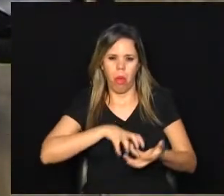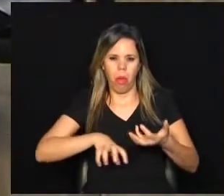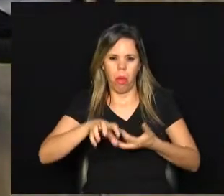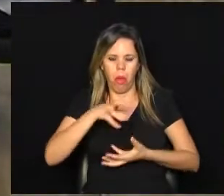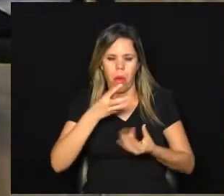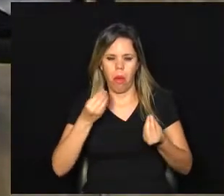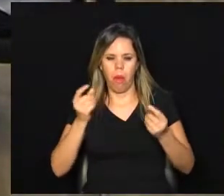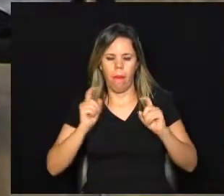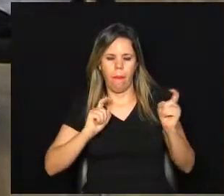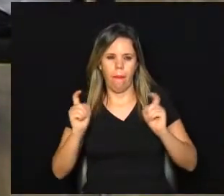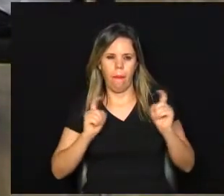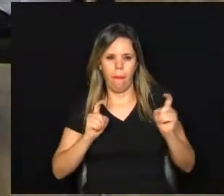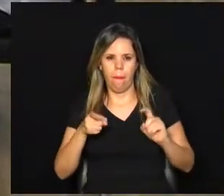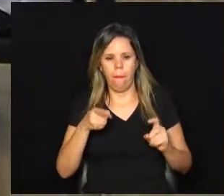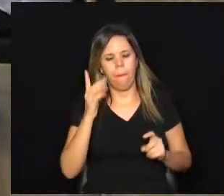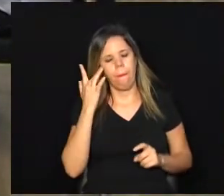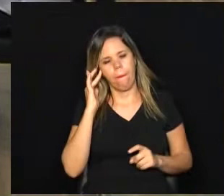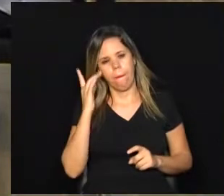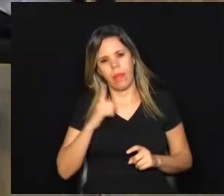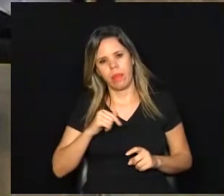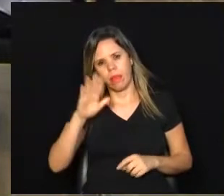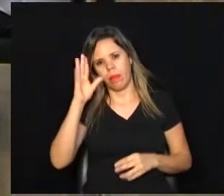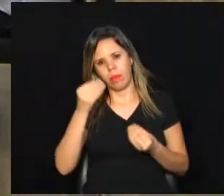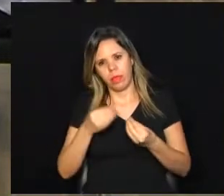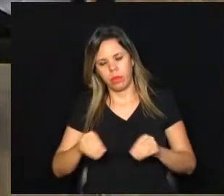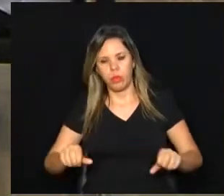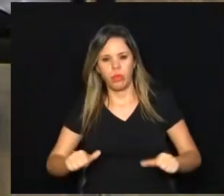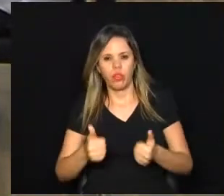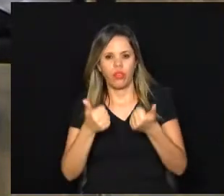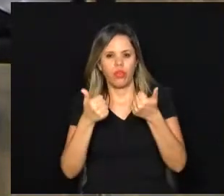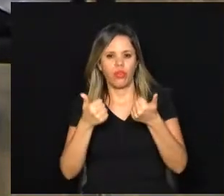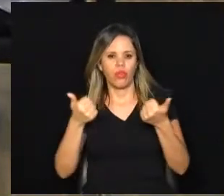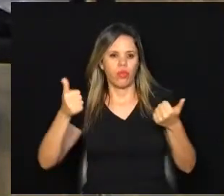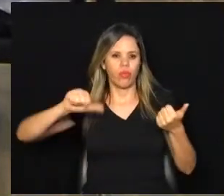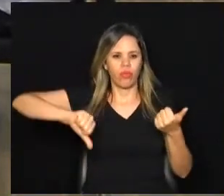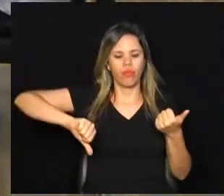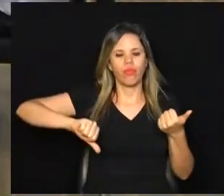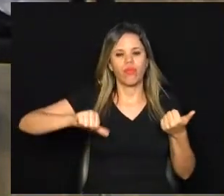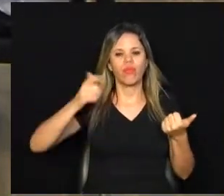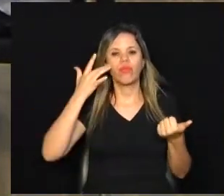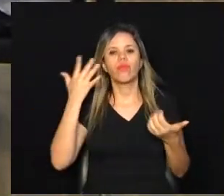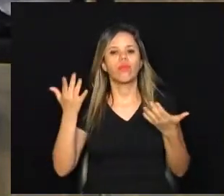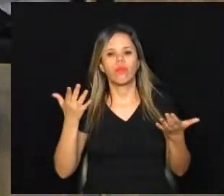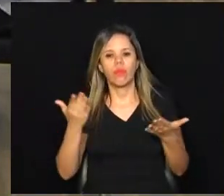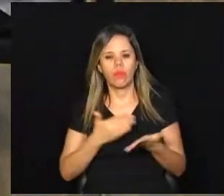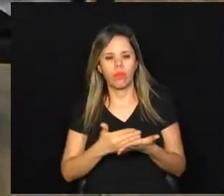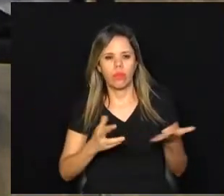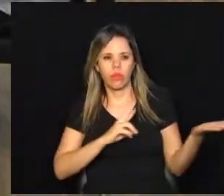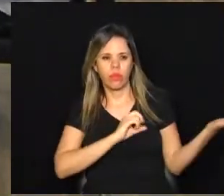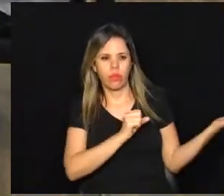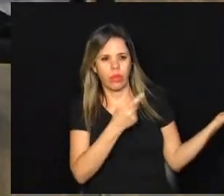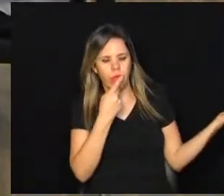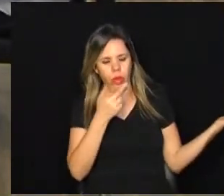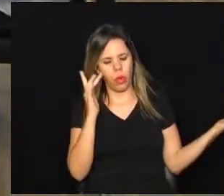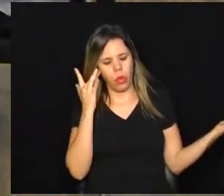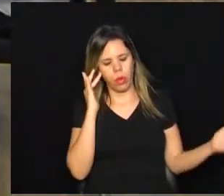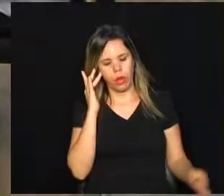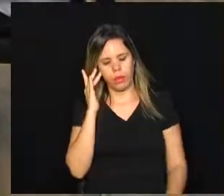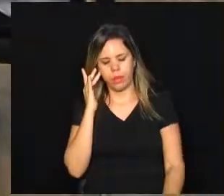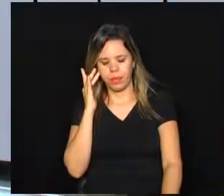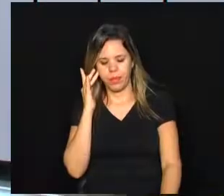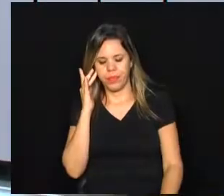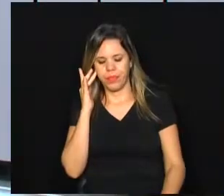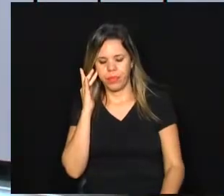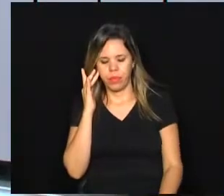reuniões. Vocês entendem que tem mais impacto positivo, negativo? Pode começar, Rossini. Eu